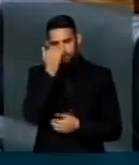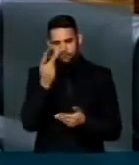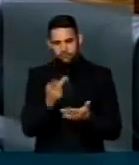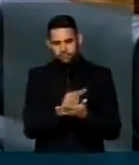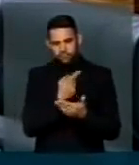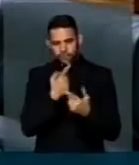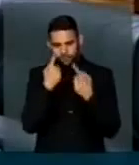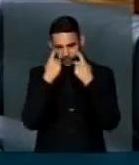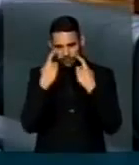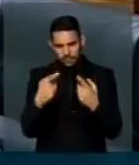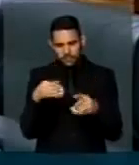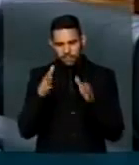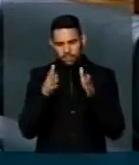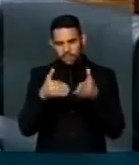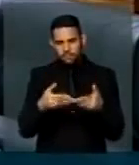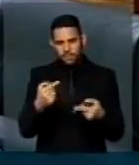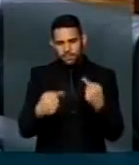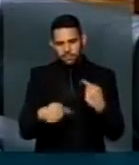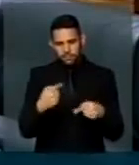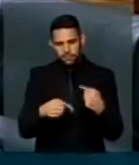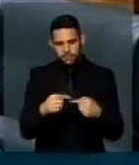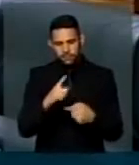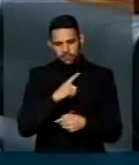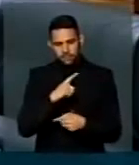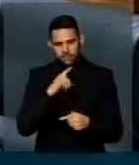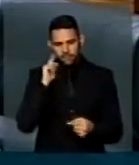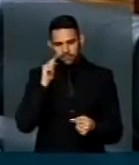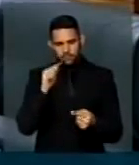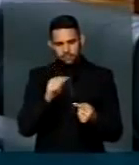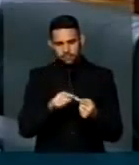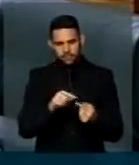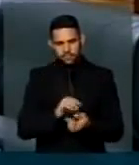a participarem dessa discussão. Tenho